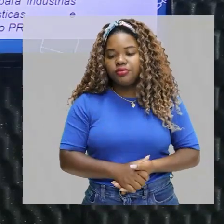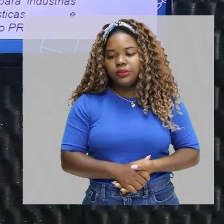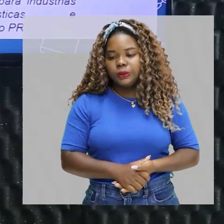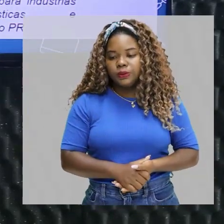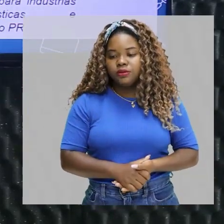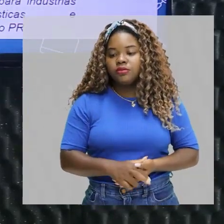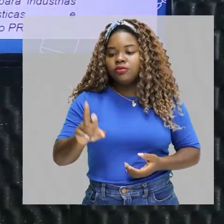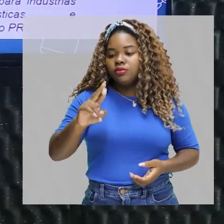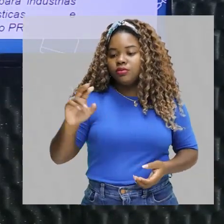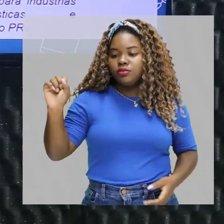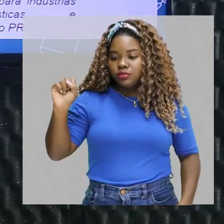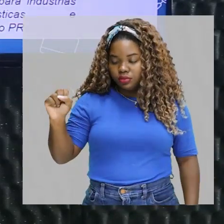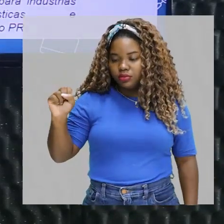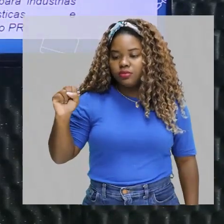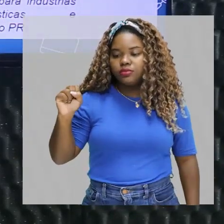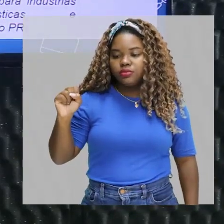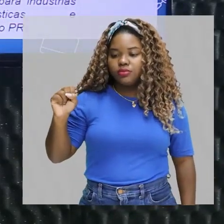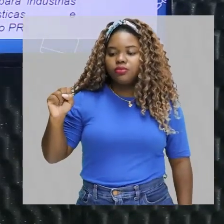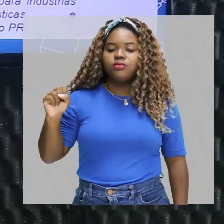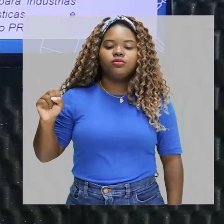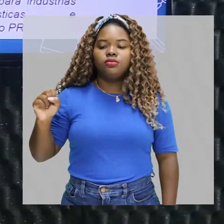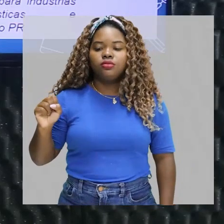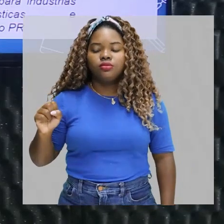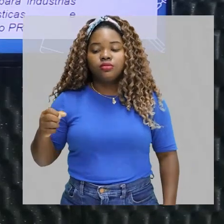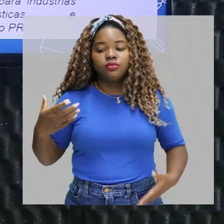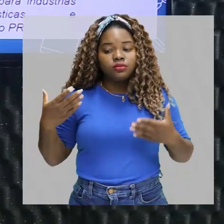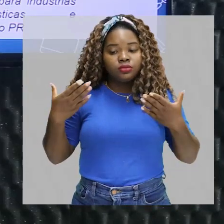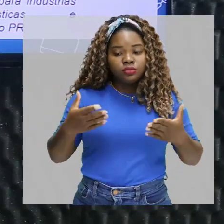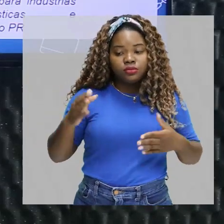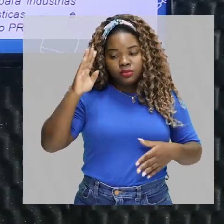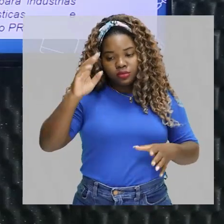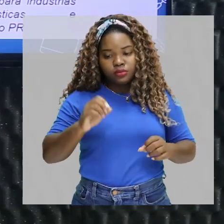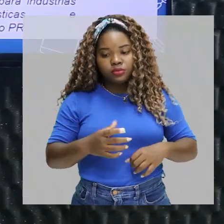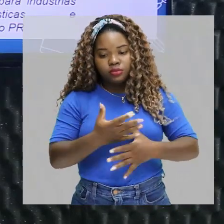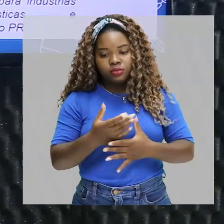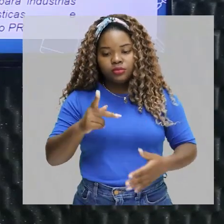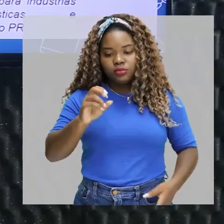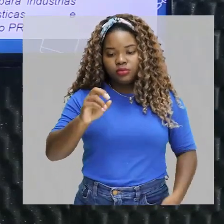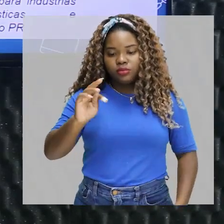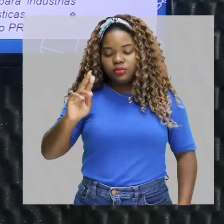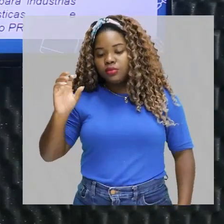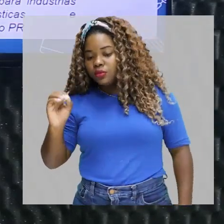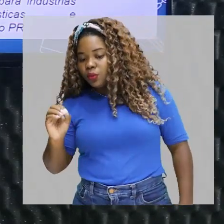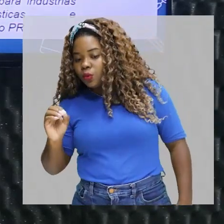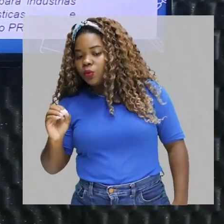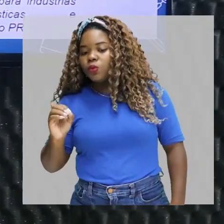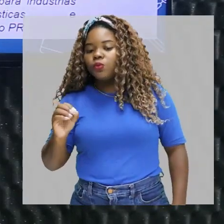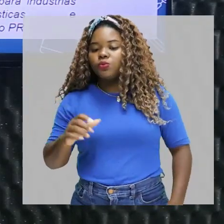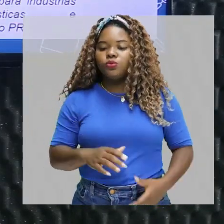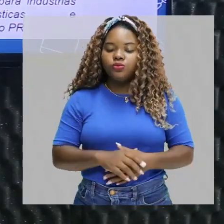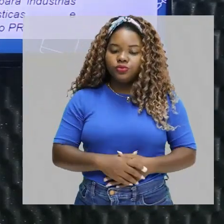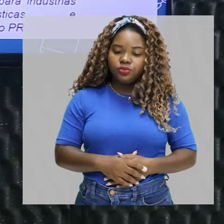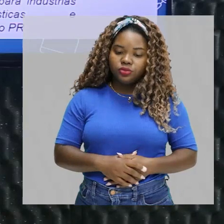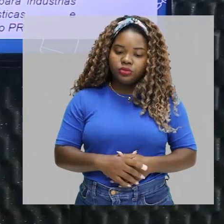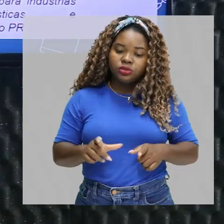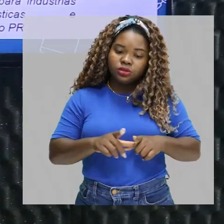da região sul é o Rio Grande do Sul galera tá certo destaque principalmente para as cidades por exemplo de Porto Alegre tá certo ali a região metropolitana de